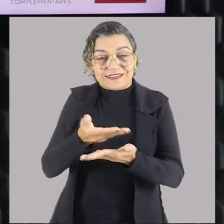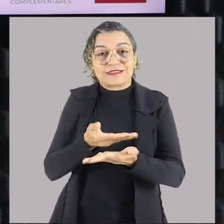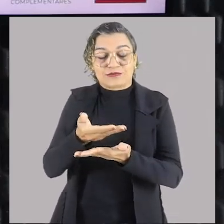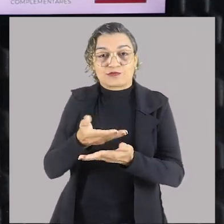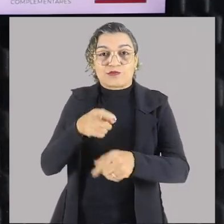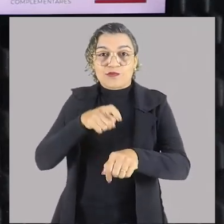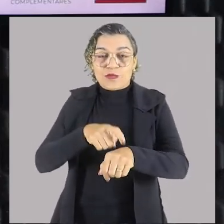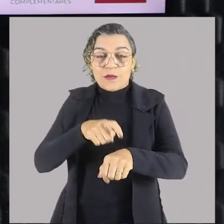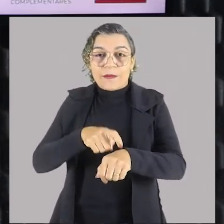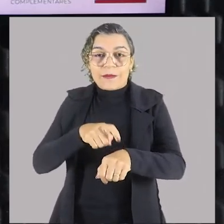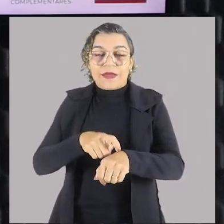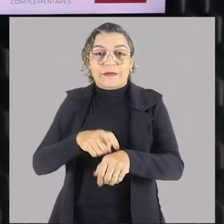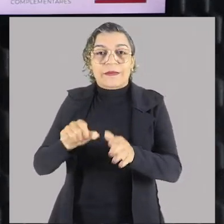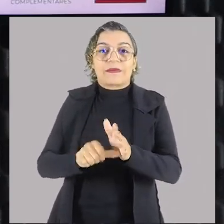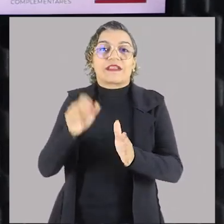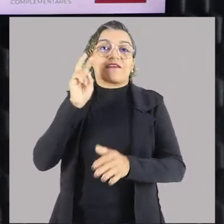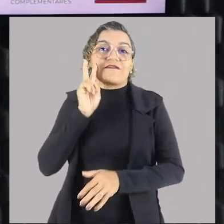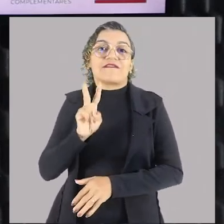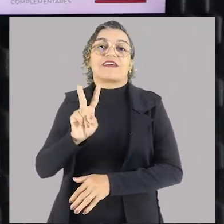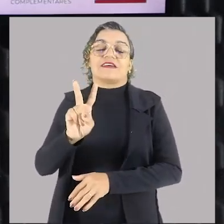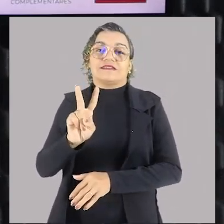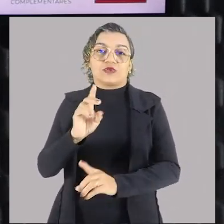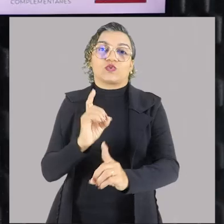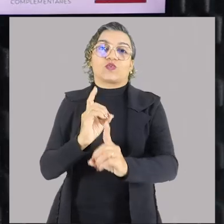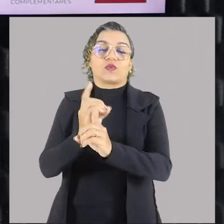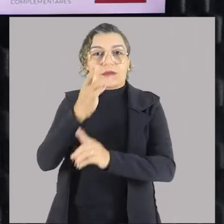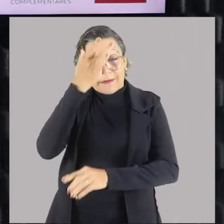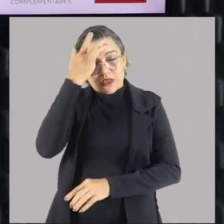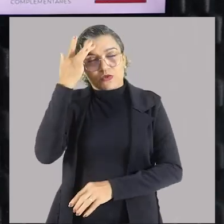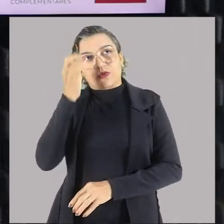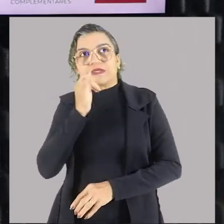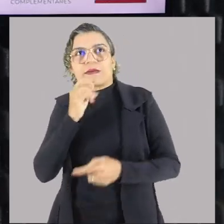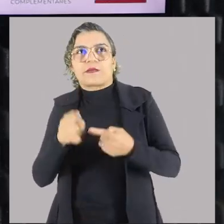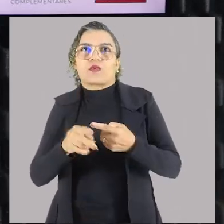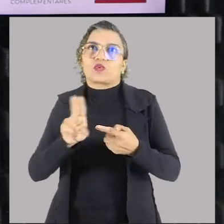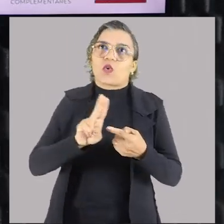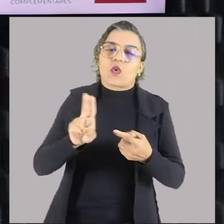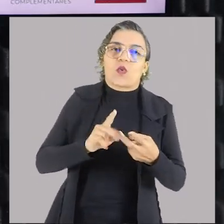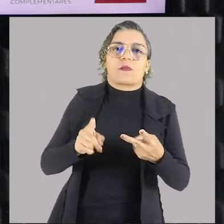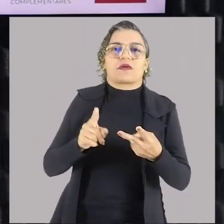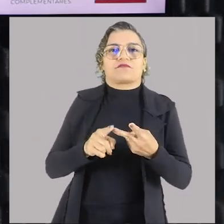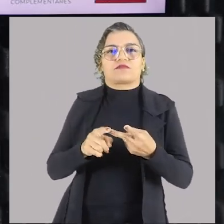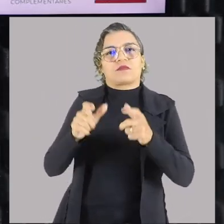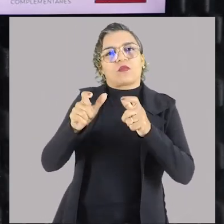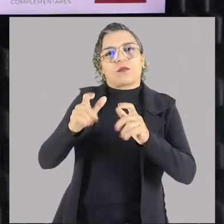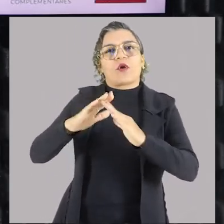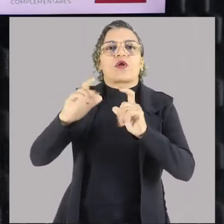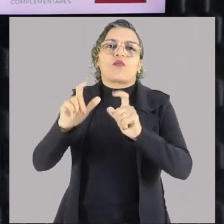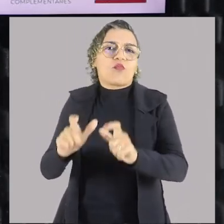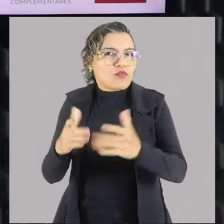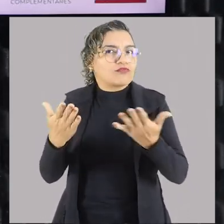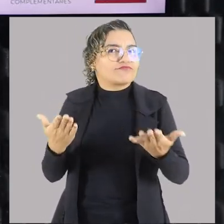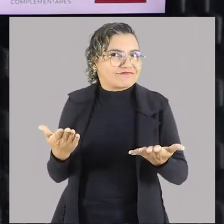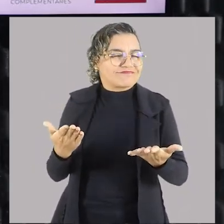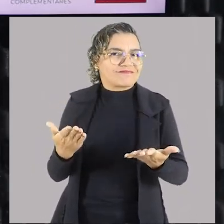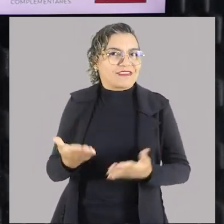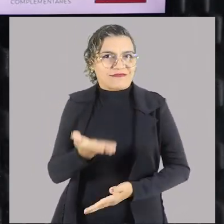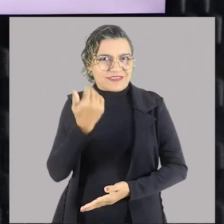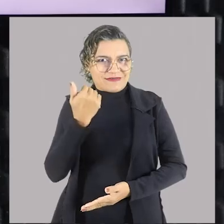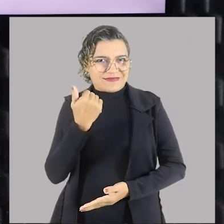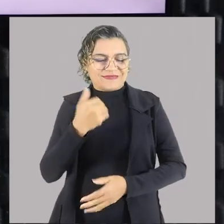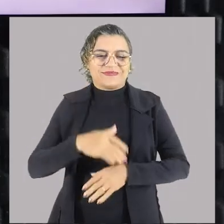se apresenta, por exemplo, quando você diz seu nome, quando você quer saber de onde a pessoa é e assim por diante. Vamos comigo? Vamos